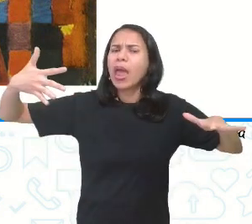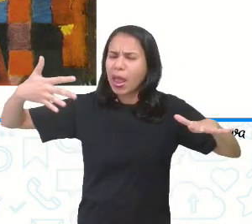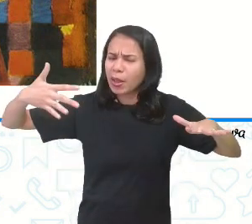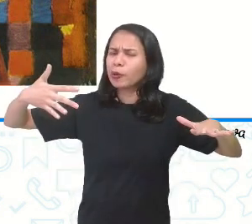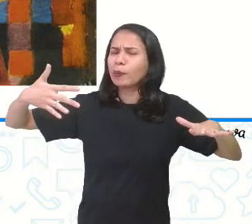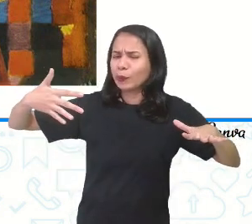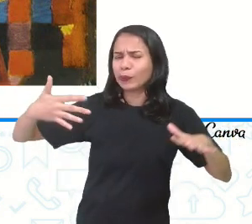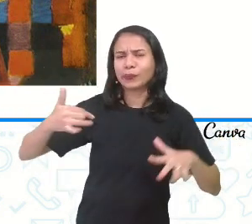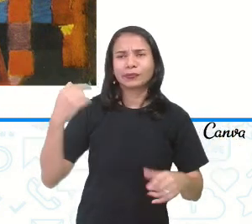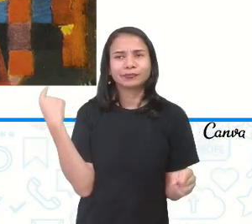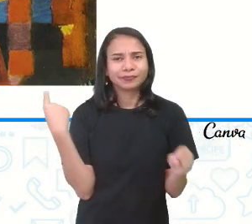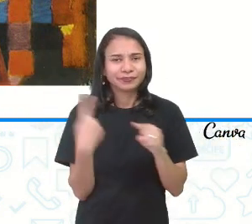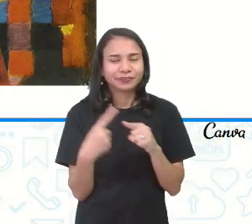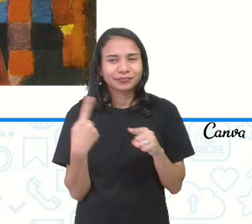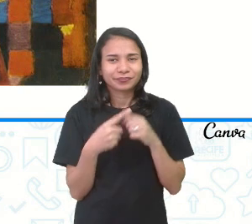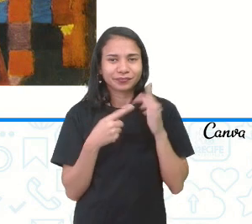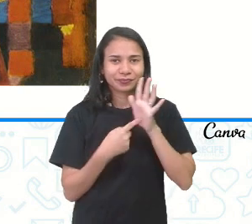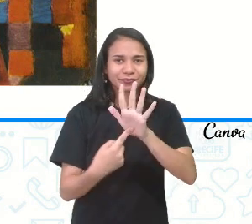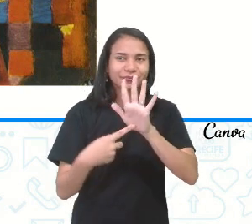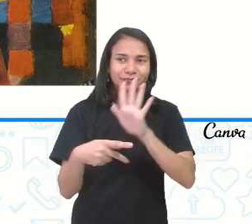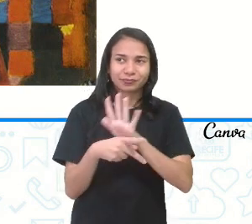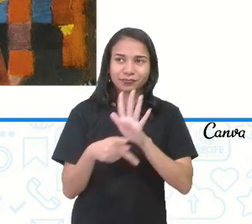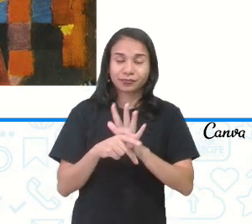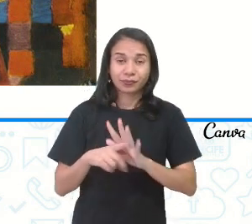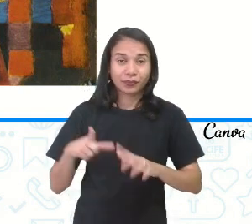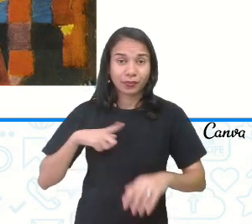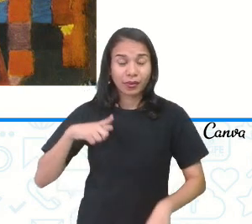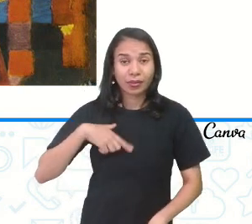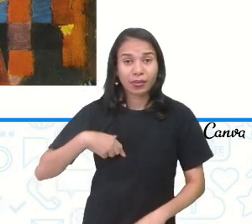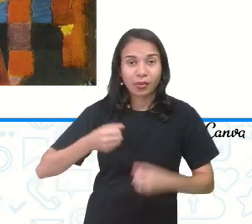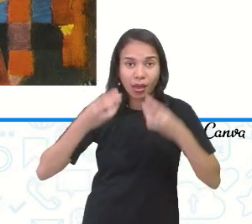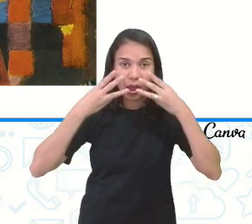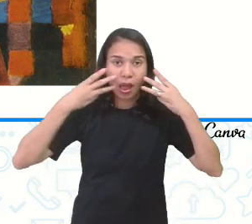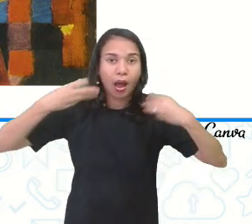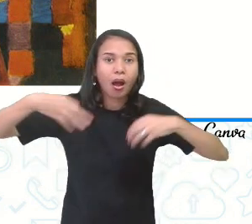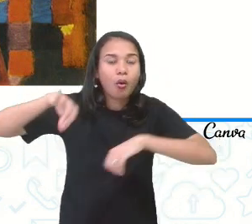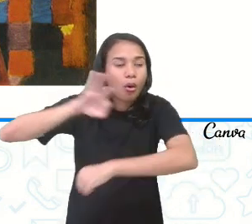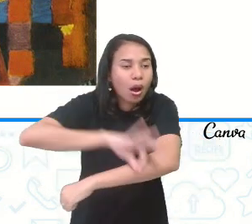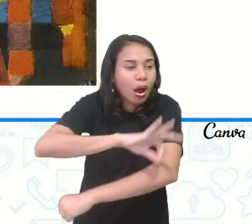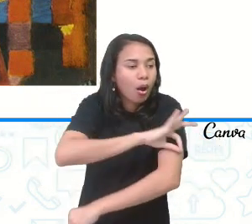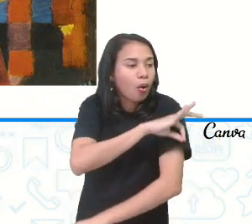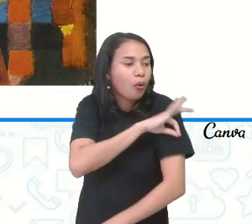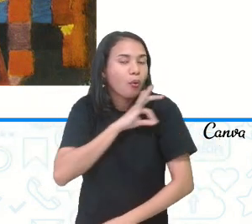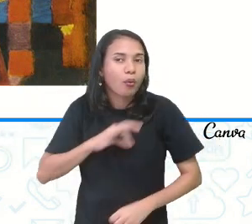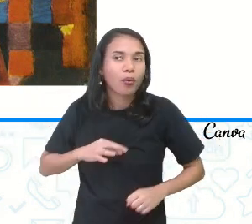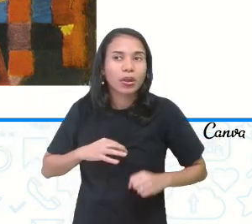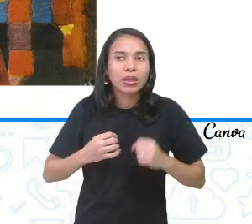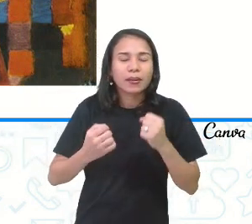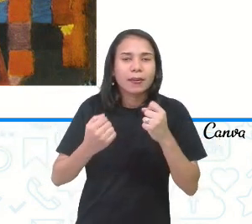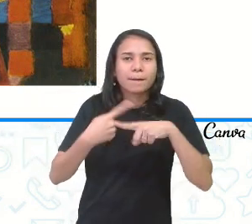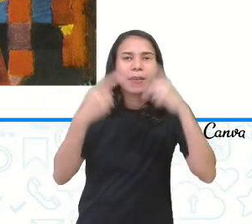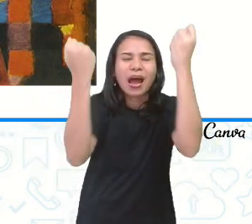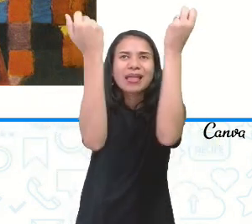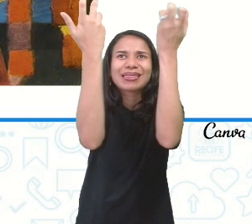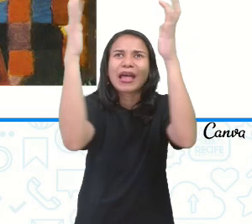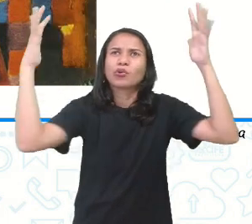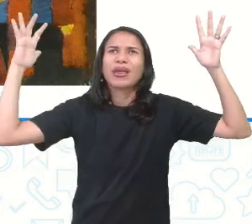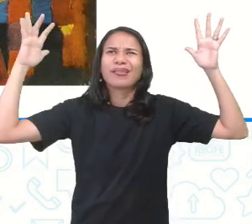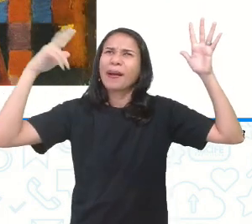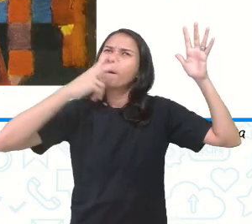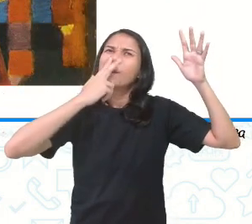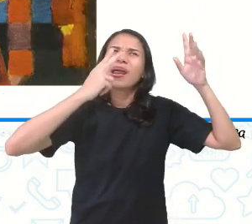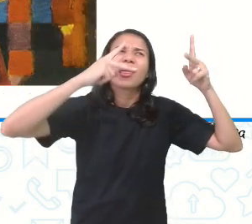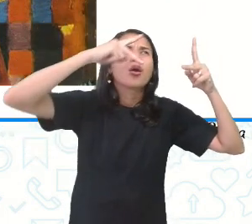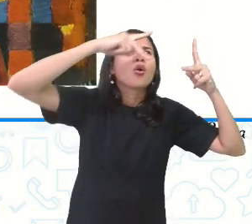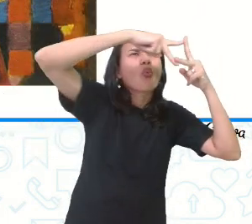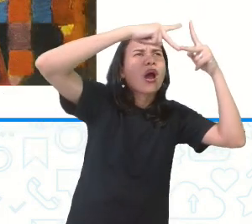dizer, porque ele retrata essa onça e a natureza ao redor é meio quadrada, né? Assim,